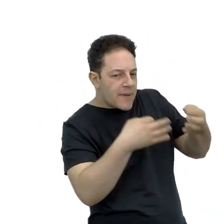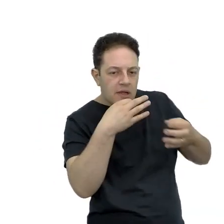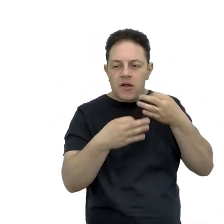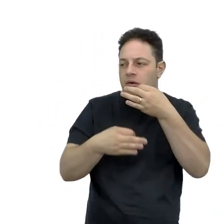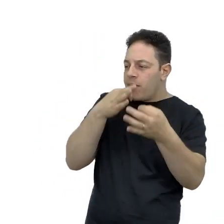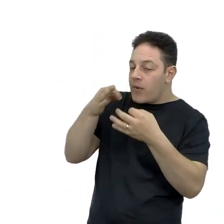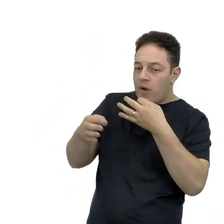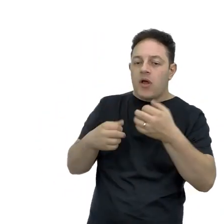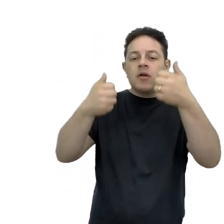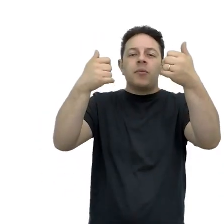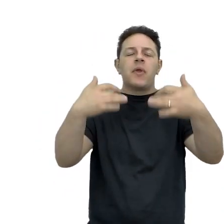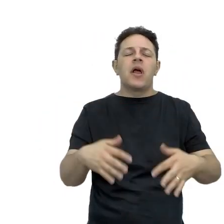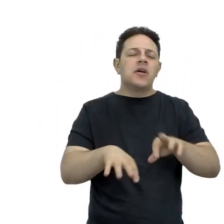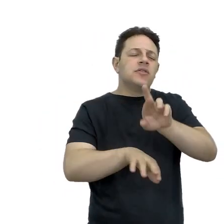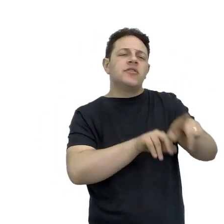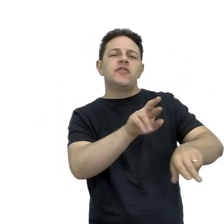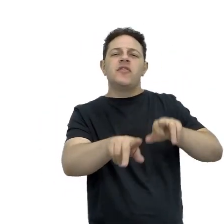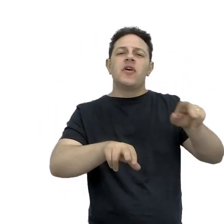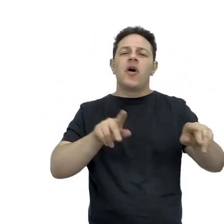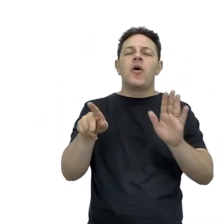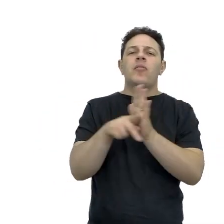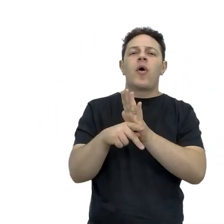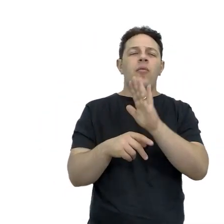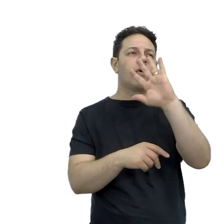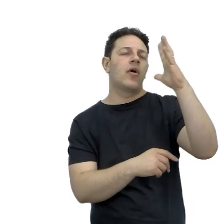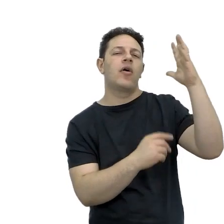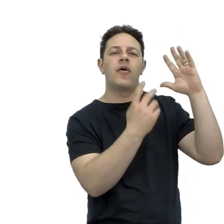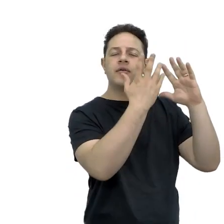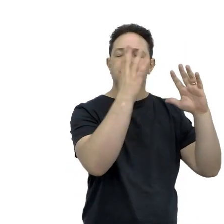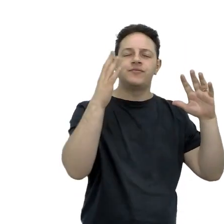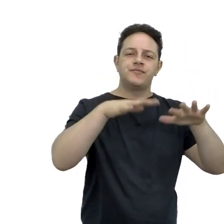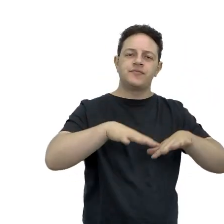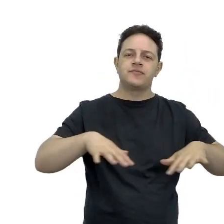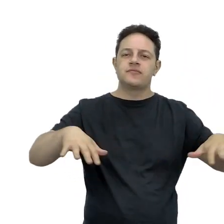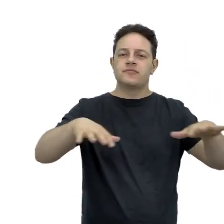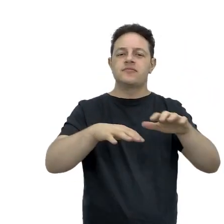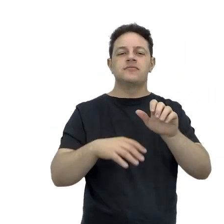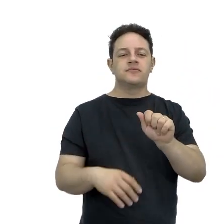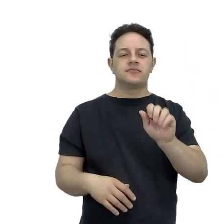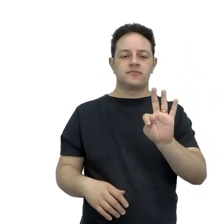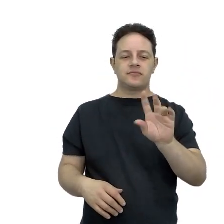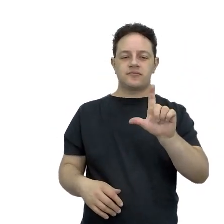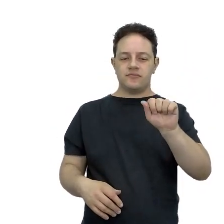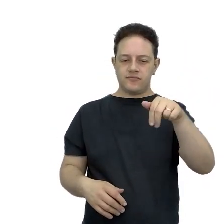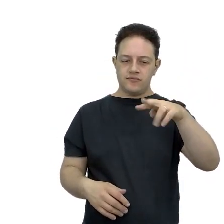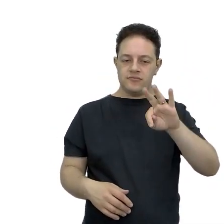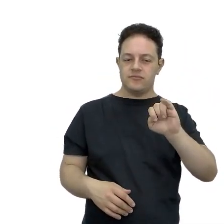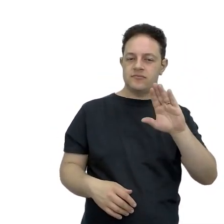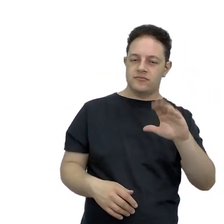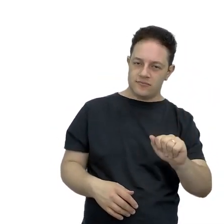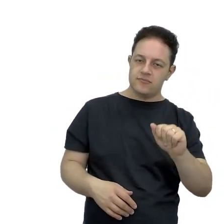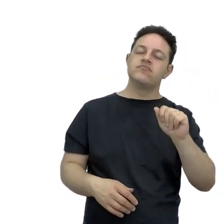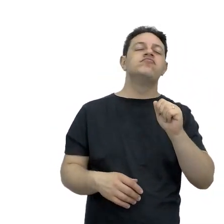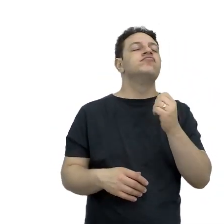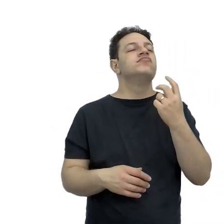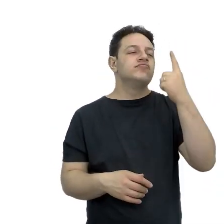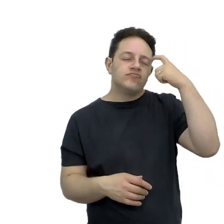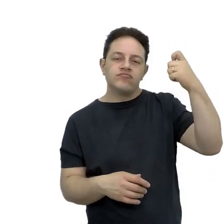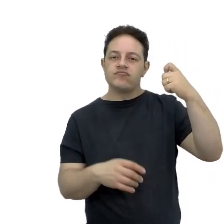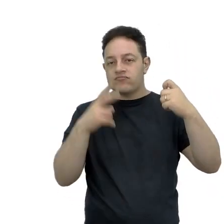a diversidade biológica na Mata Atlântica, de acordo com as ideias de cada